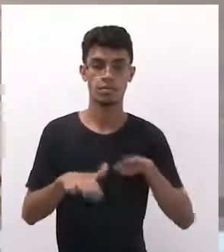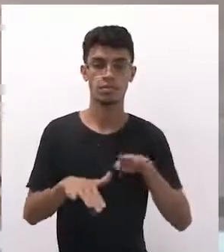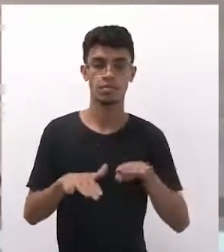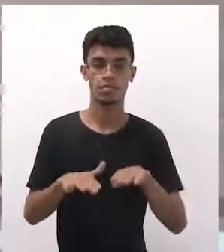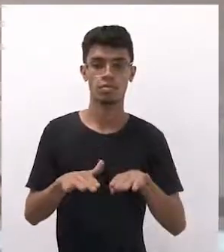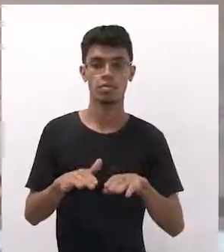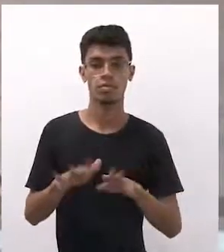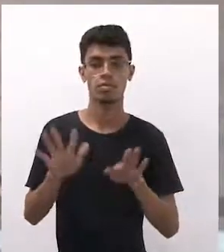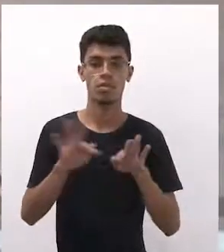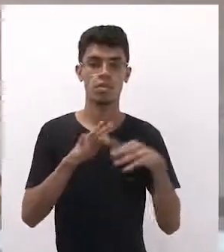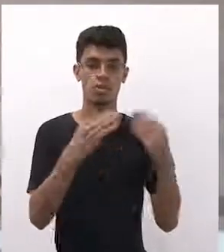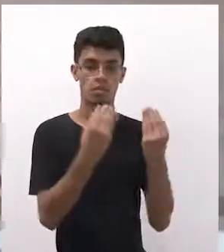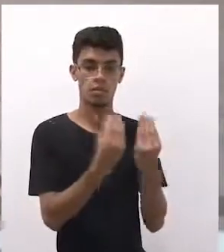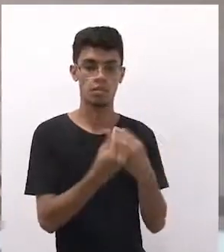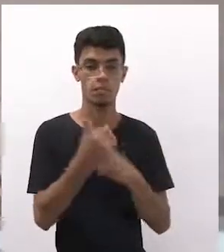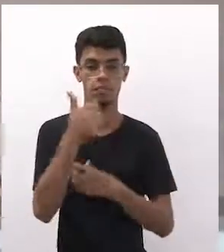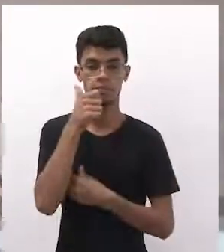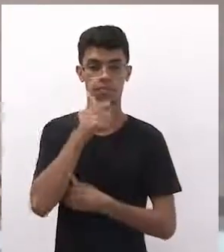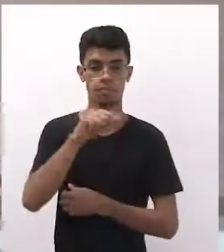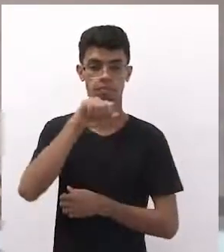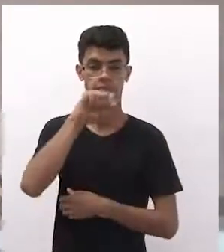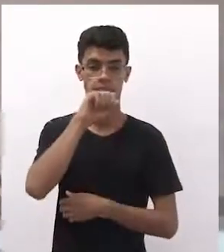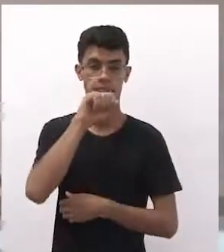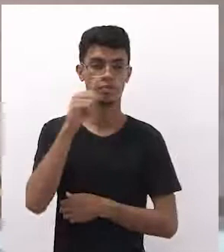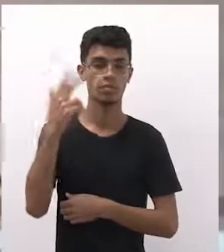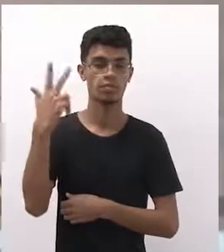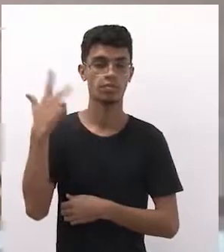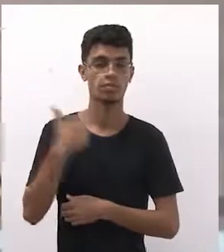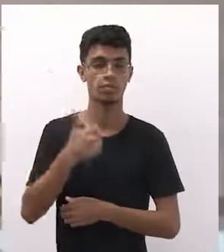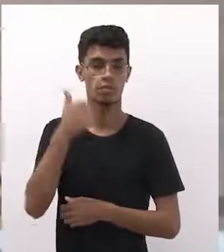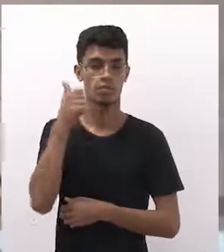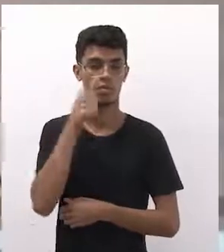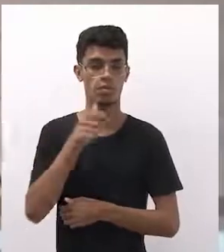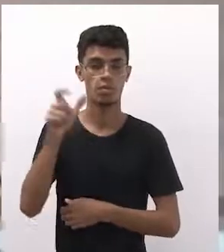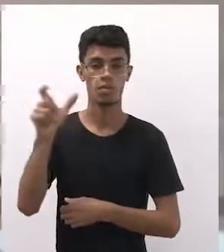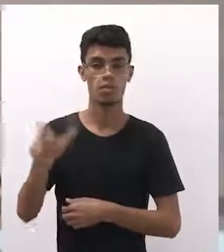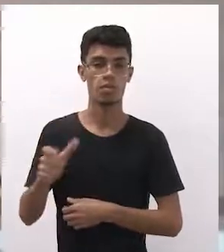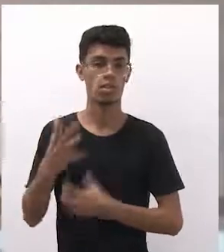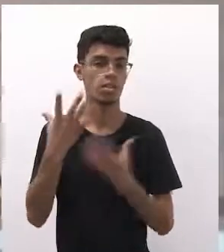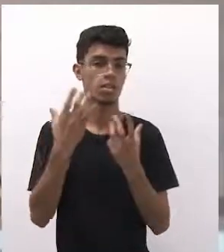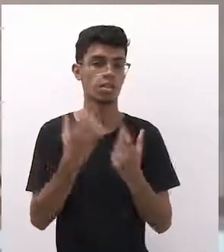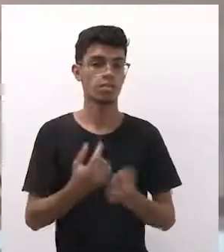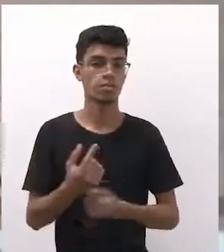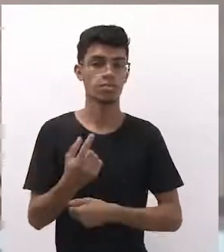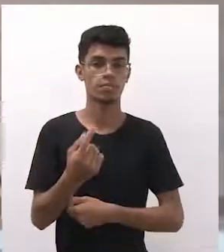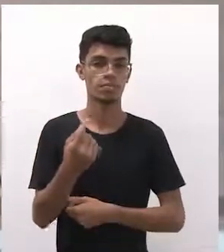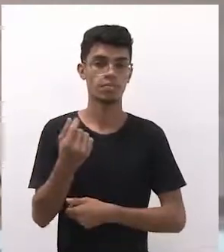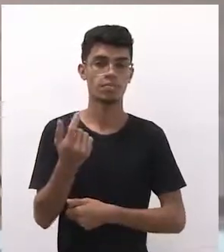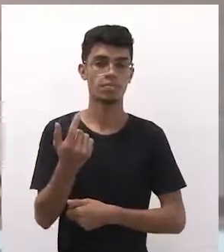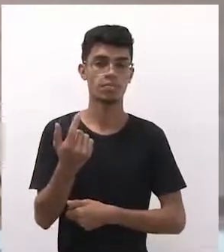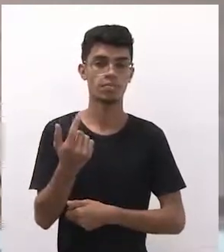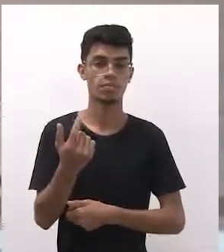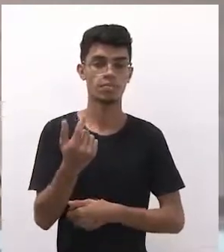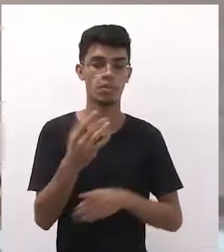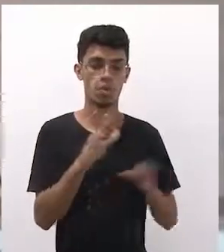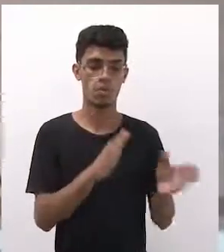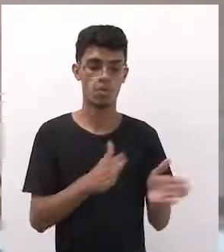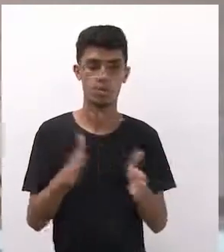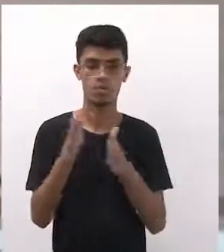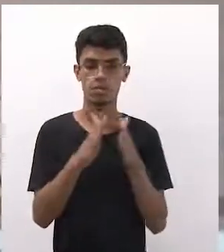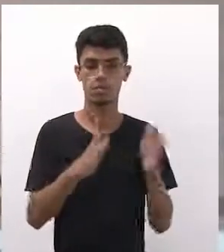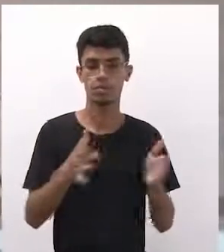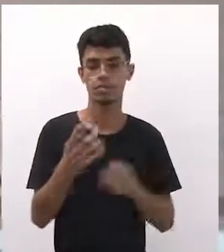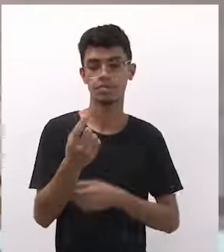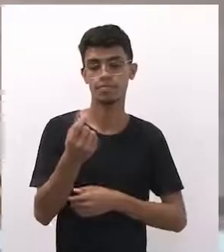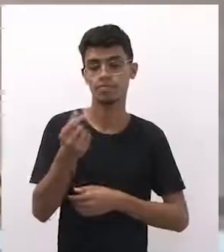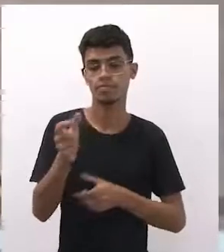da família, ou às vezes a mãe, porque isso também é muito comum das mulheres, recebe por peça. Então, vejam que cruel, é uma miséria